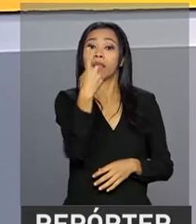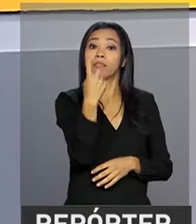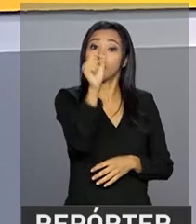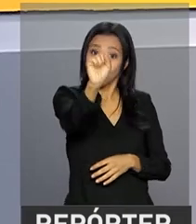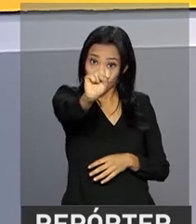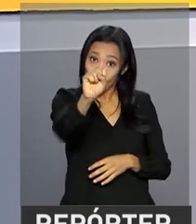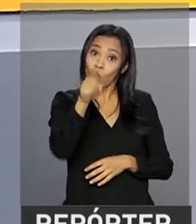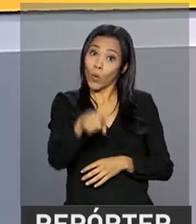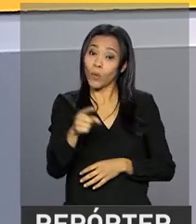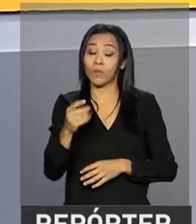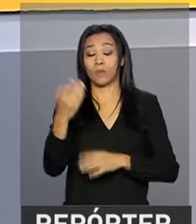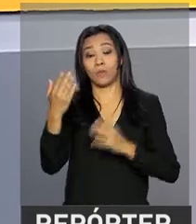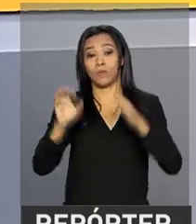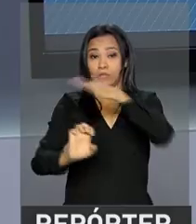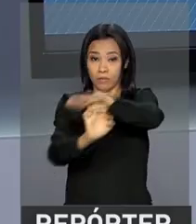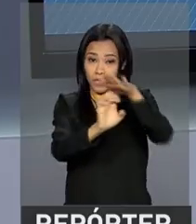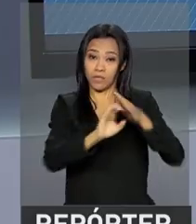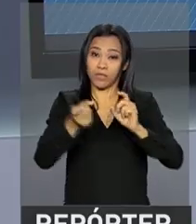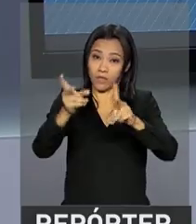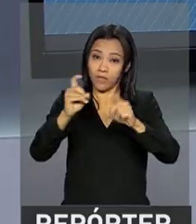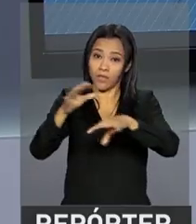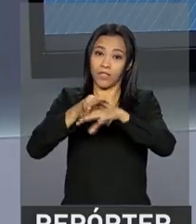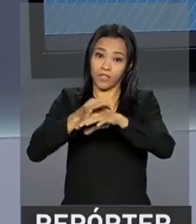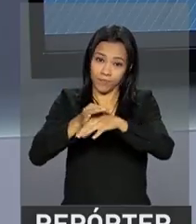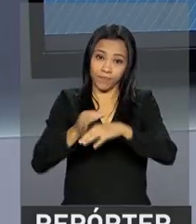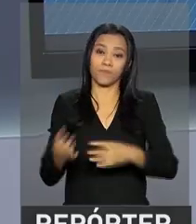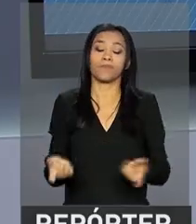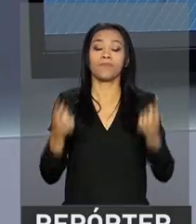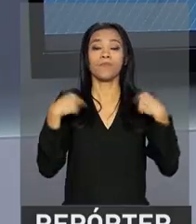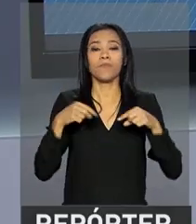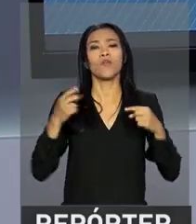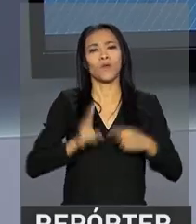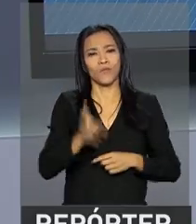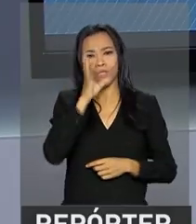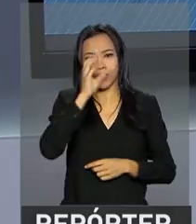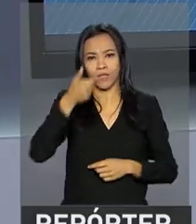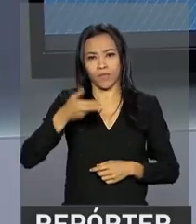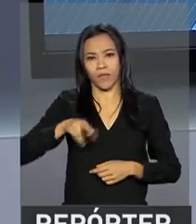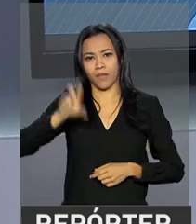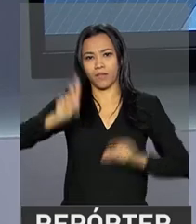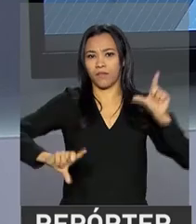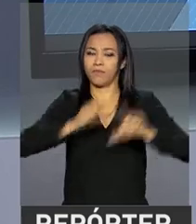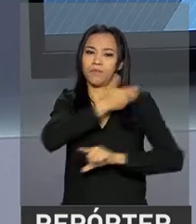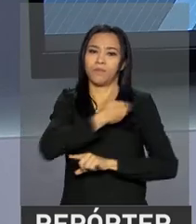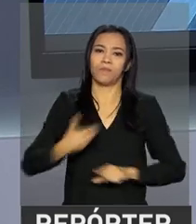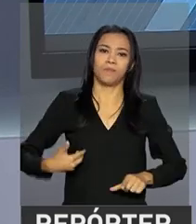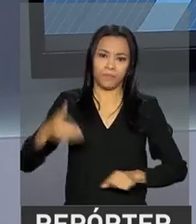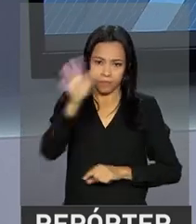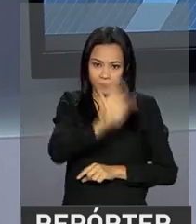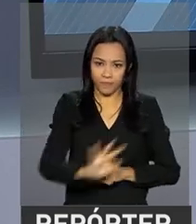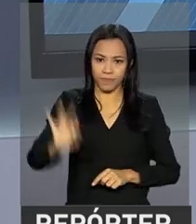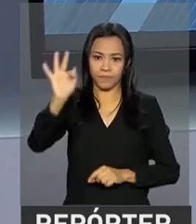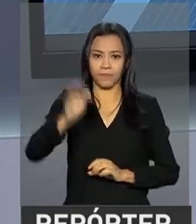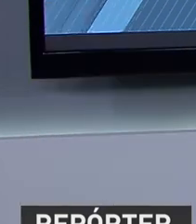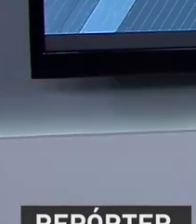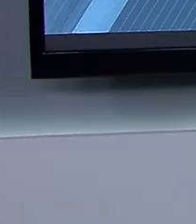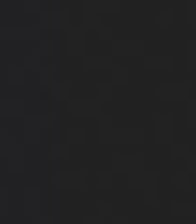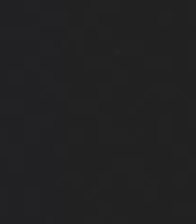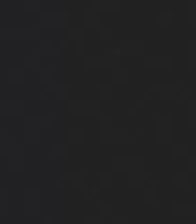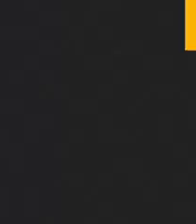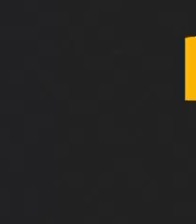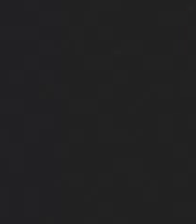dessa matéria prima e nós ficamos por aqui continue com a gente na nbr a tv do governo federal